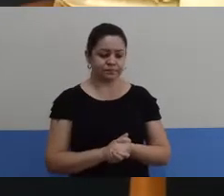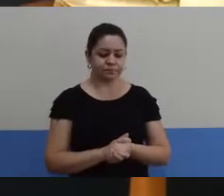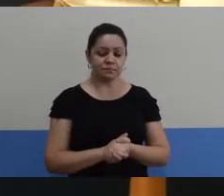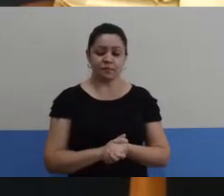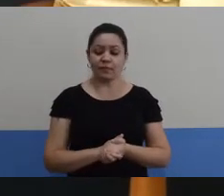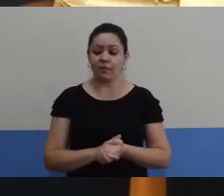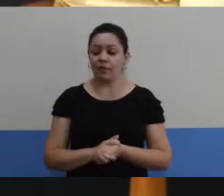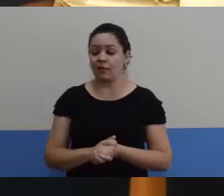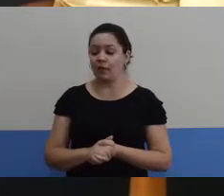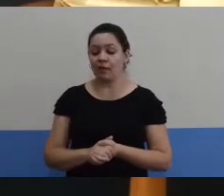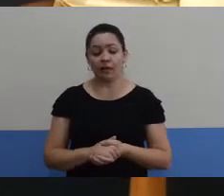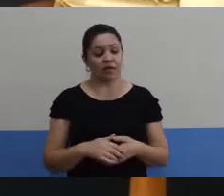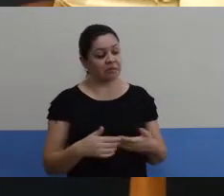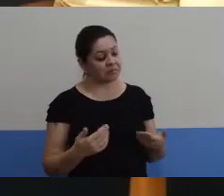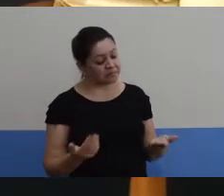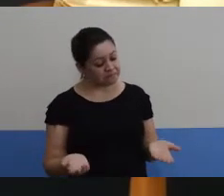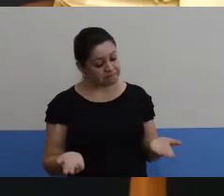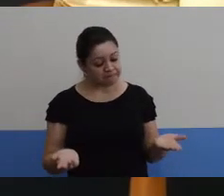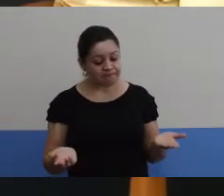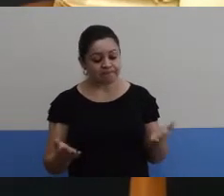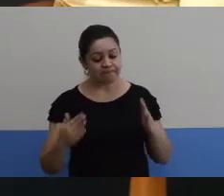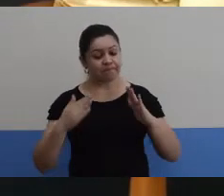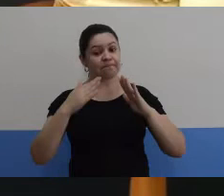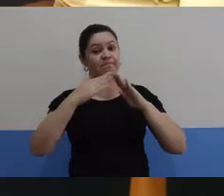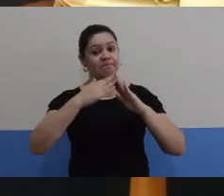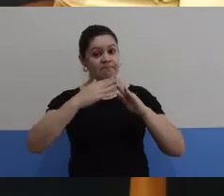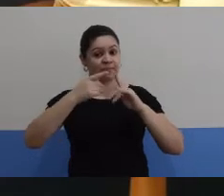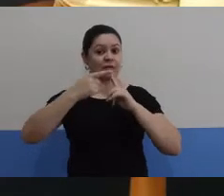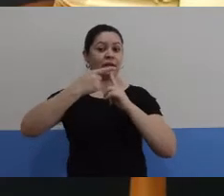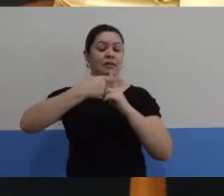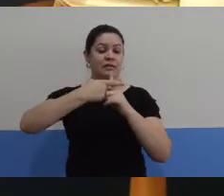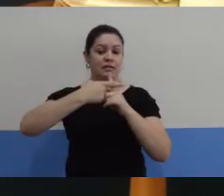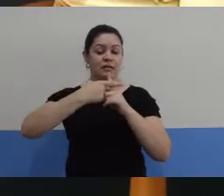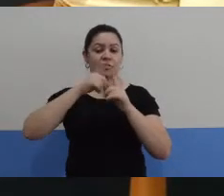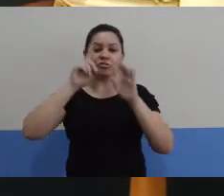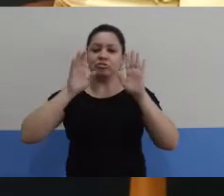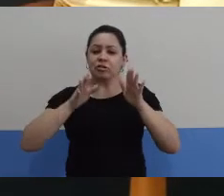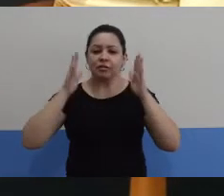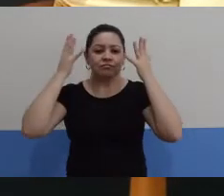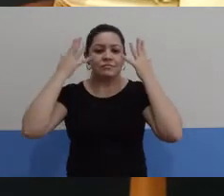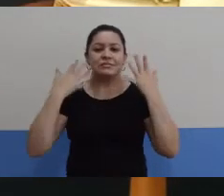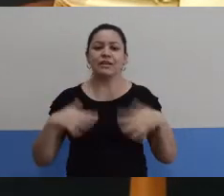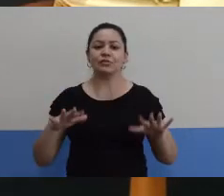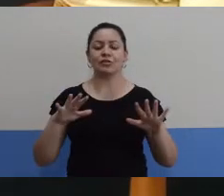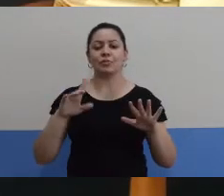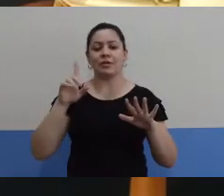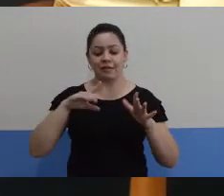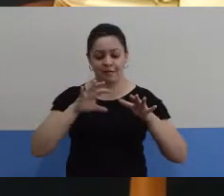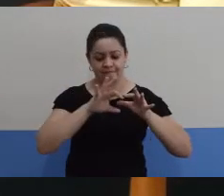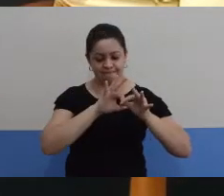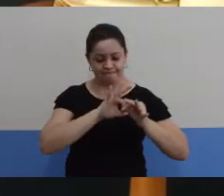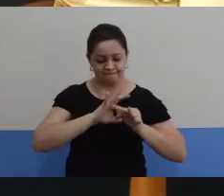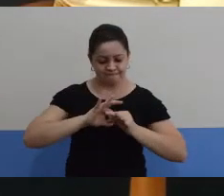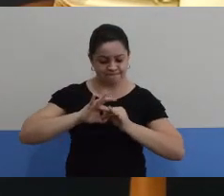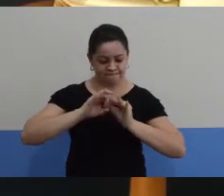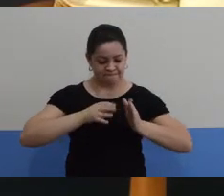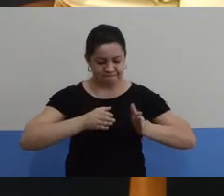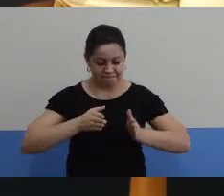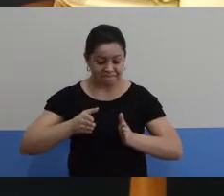da natureza da própria igreja, que é sinodal, ela encontra essa